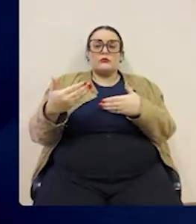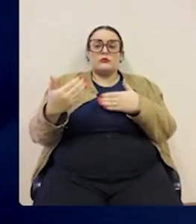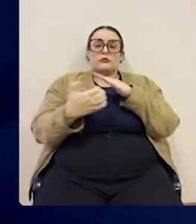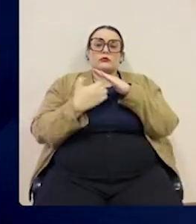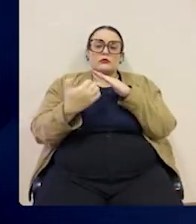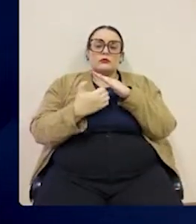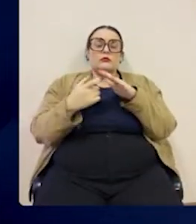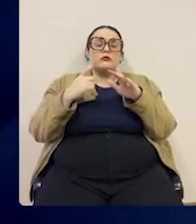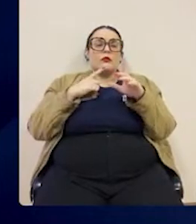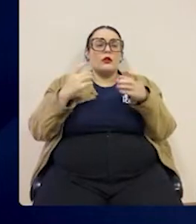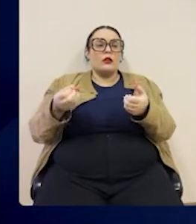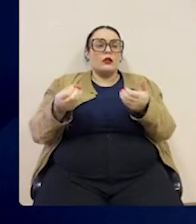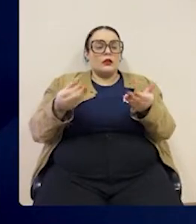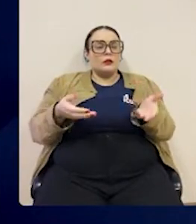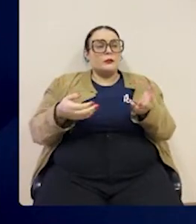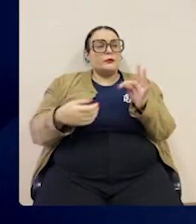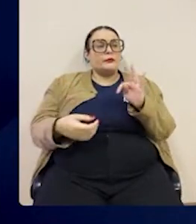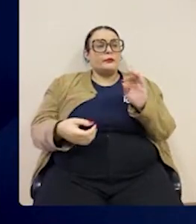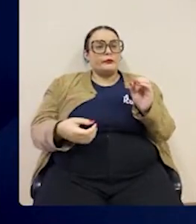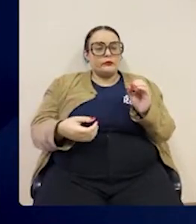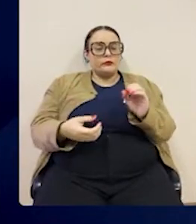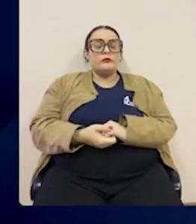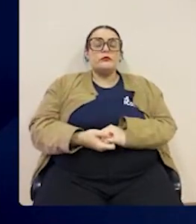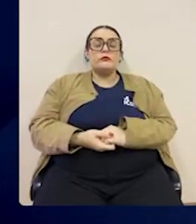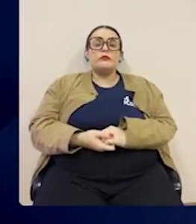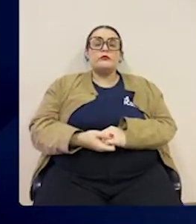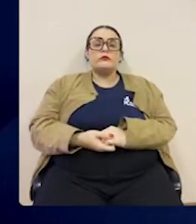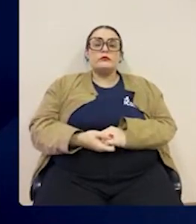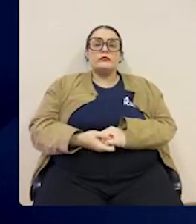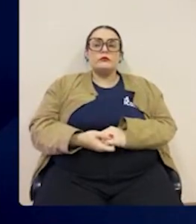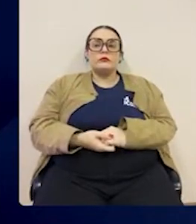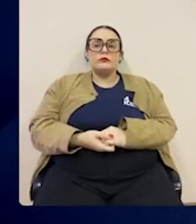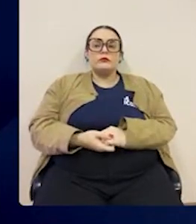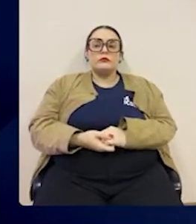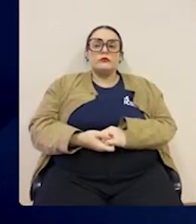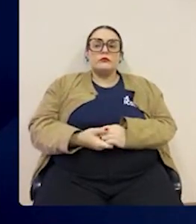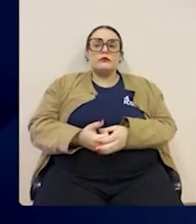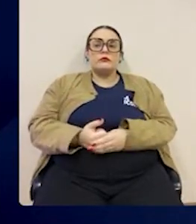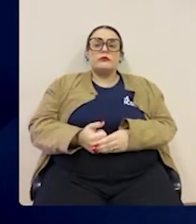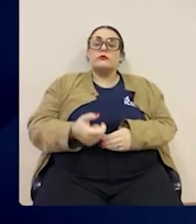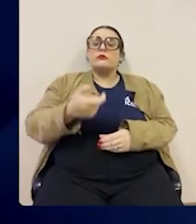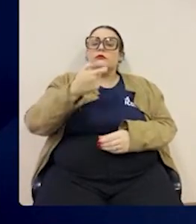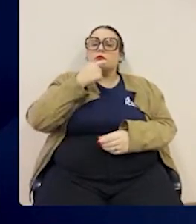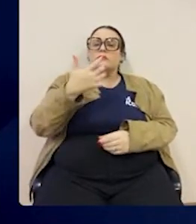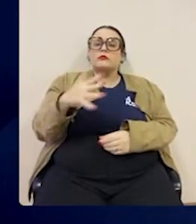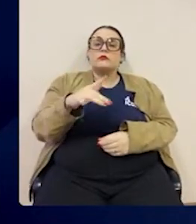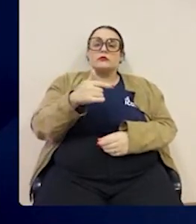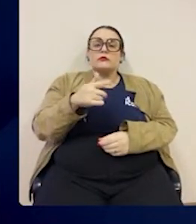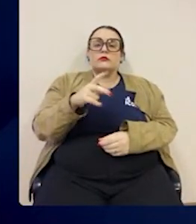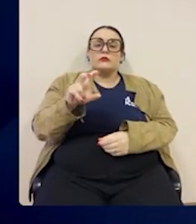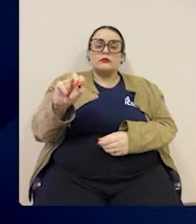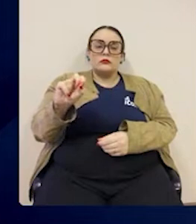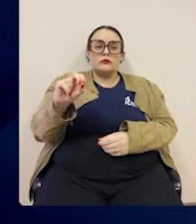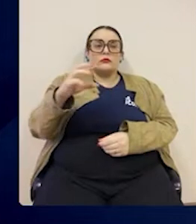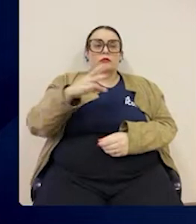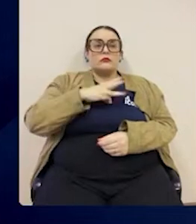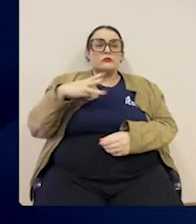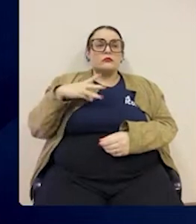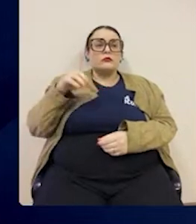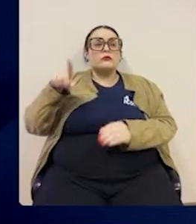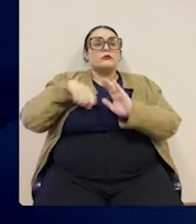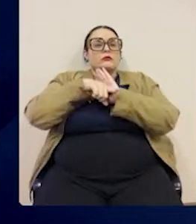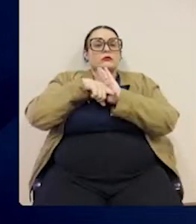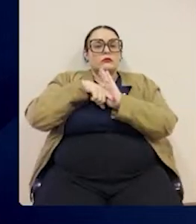intervenções fisioterapêuticas e terapêuticas ocupacionais na Inglaterra, em mais ou menos 750 pacientes, que é uma amostra